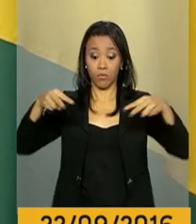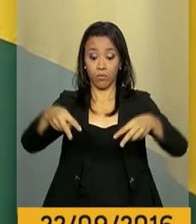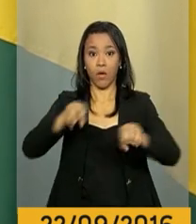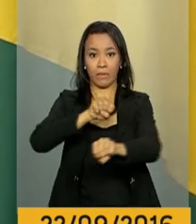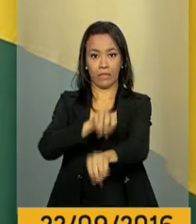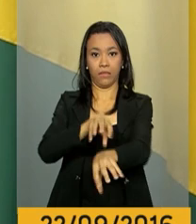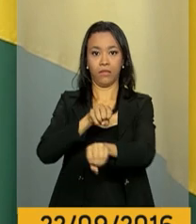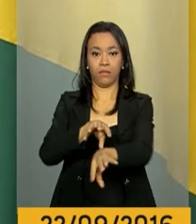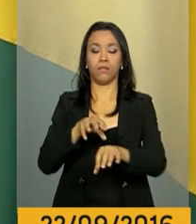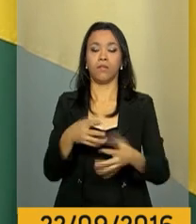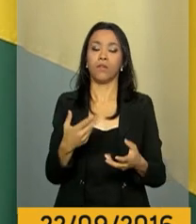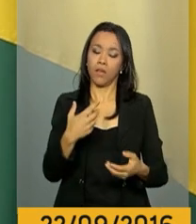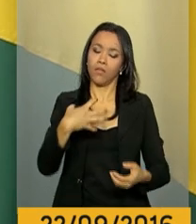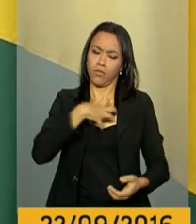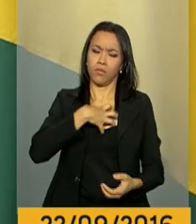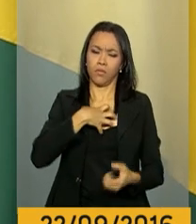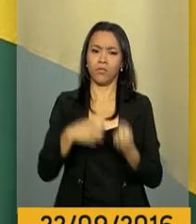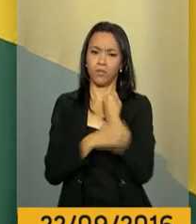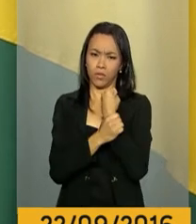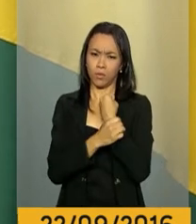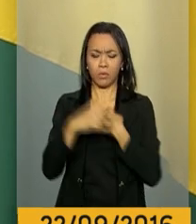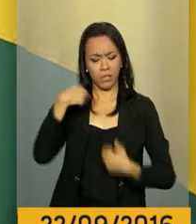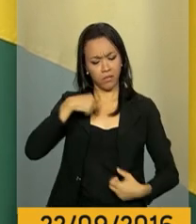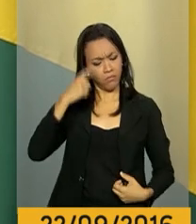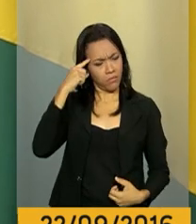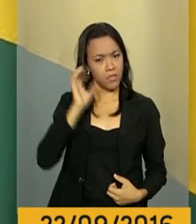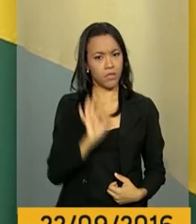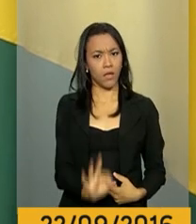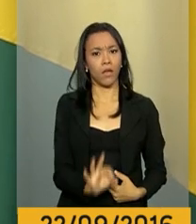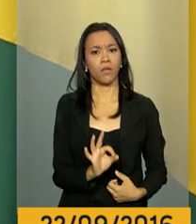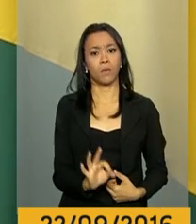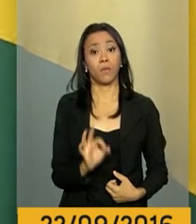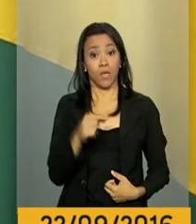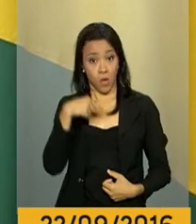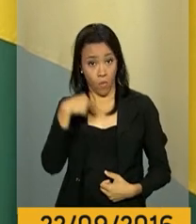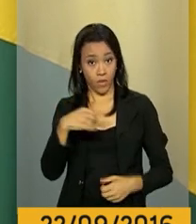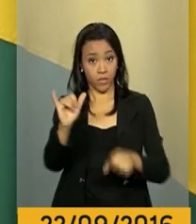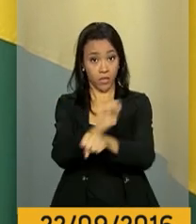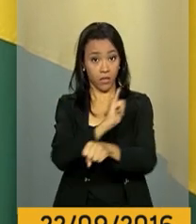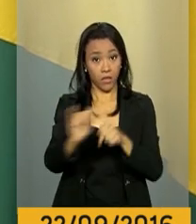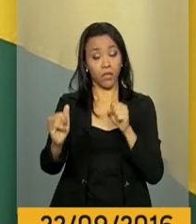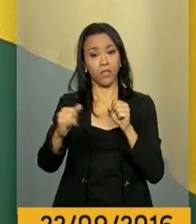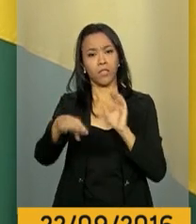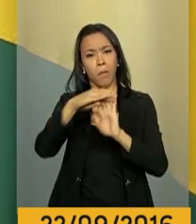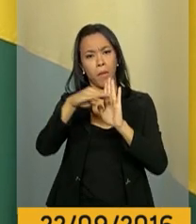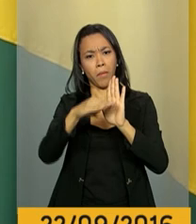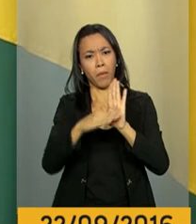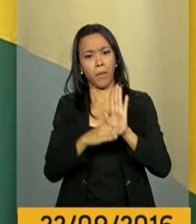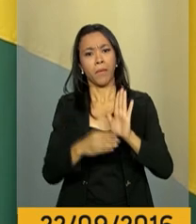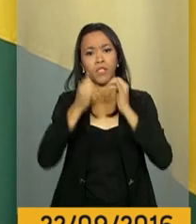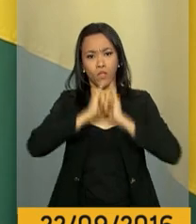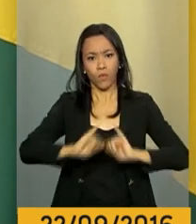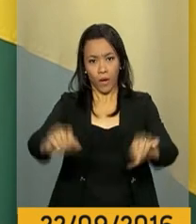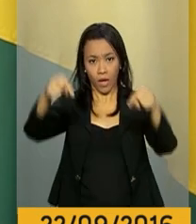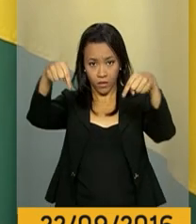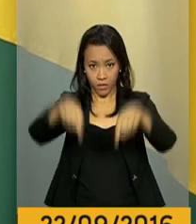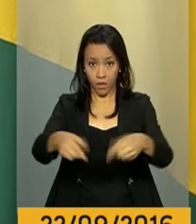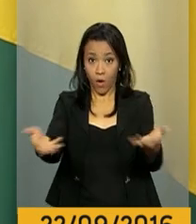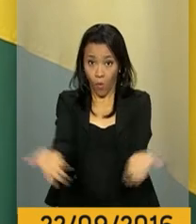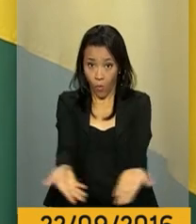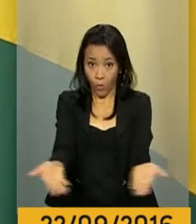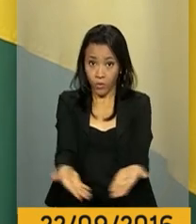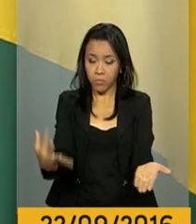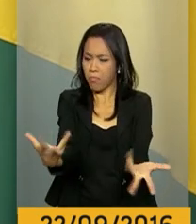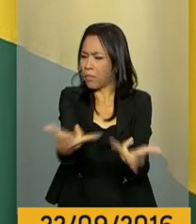estou portanto seguro certo certíssimo que com as medidas anunciadas hoje fruto de um